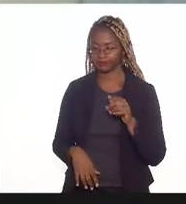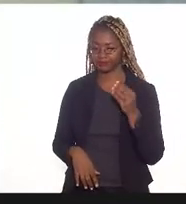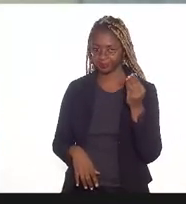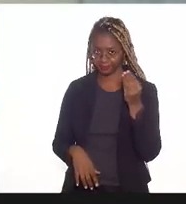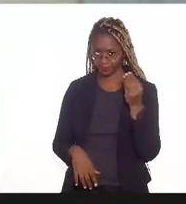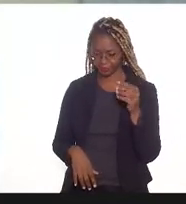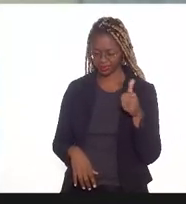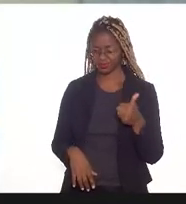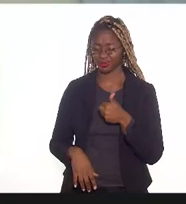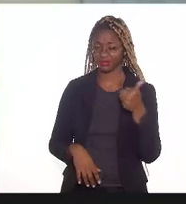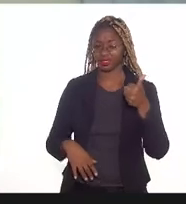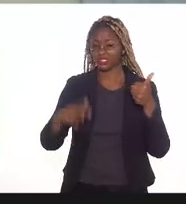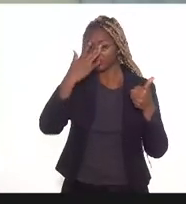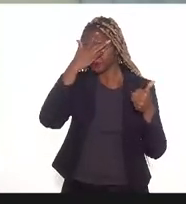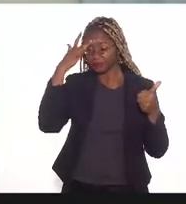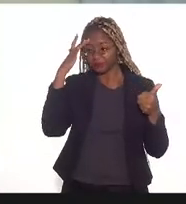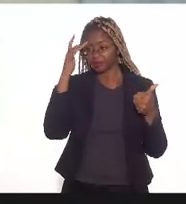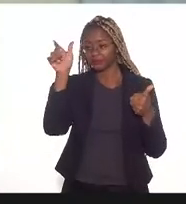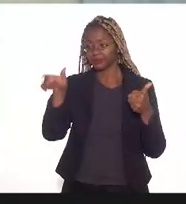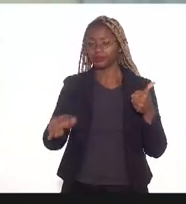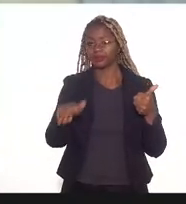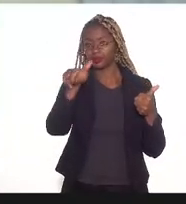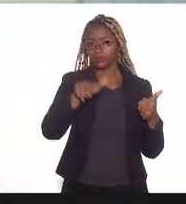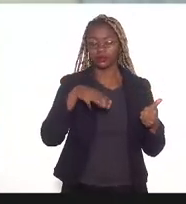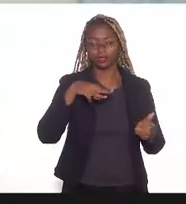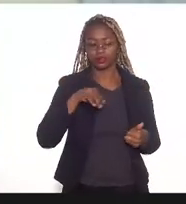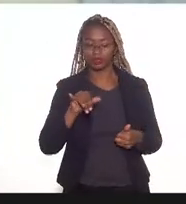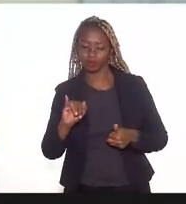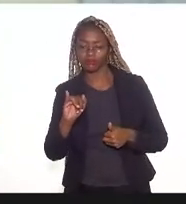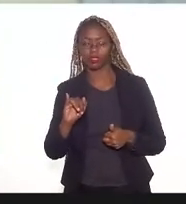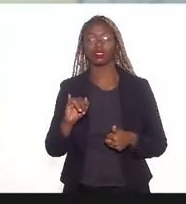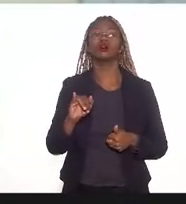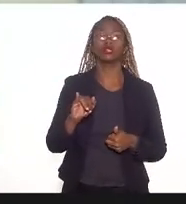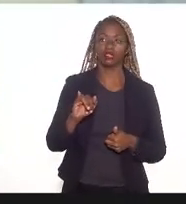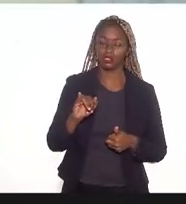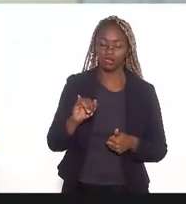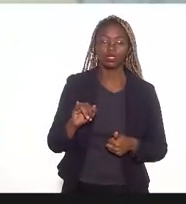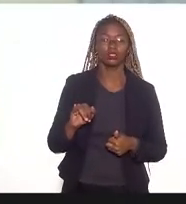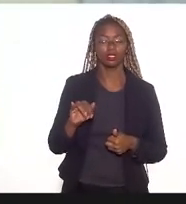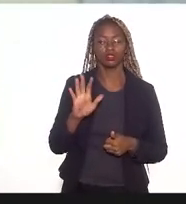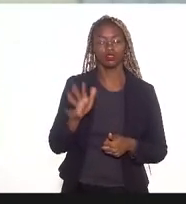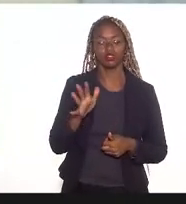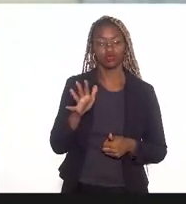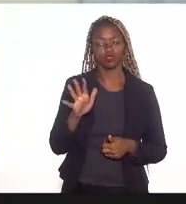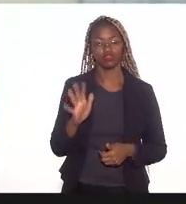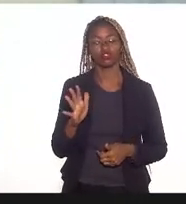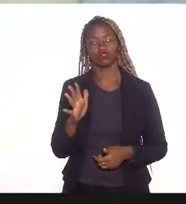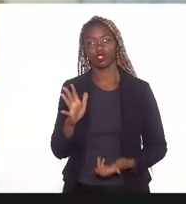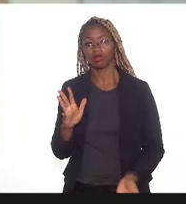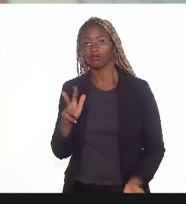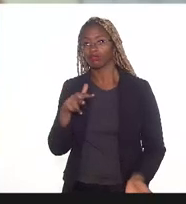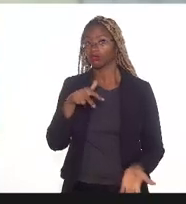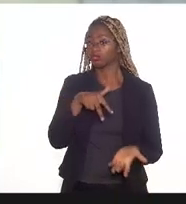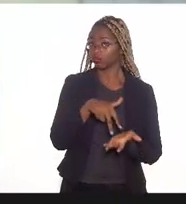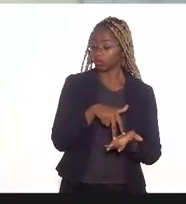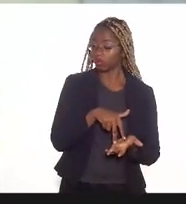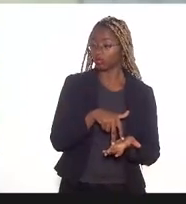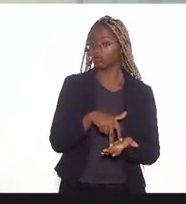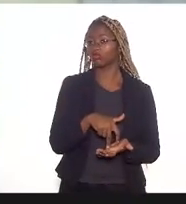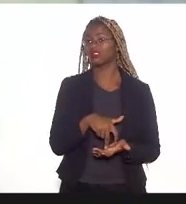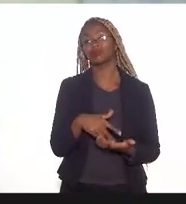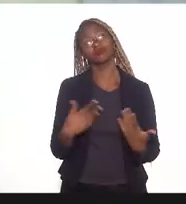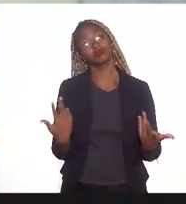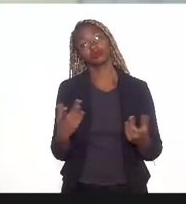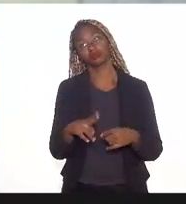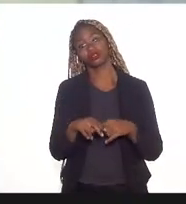aquelas pessoas físicas, aqueles MEIs, aqueles microempresários já instalados, que foram